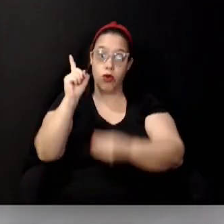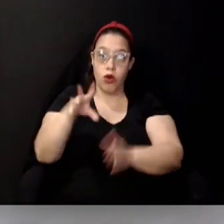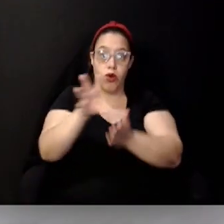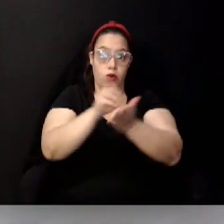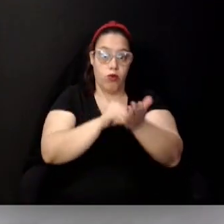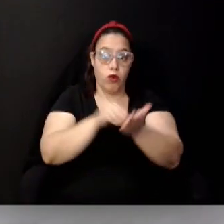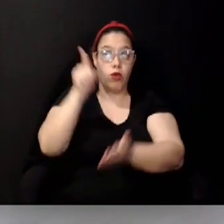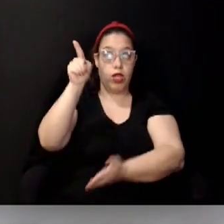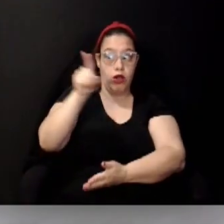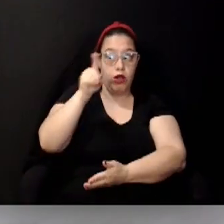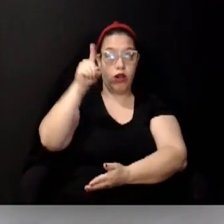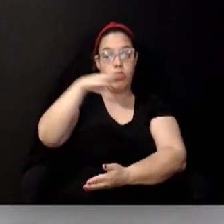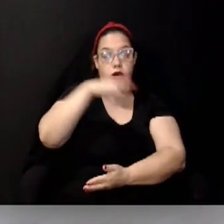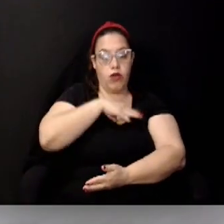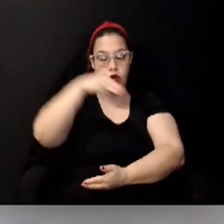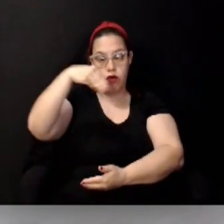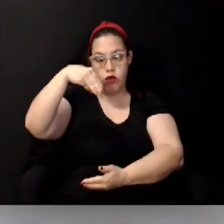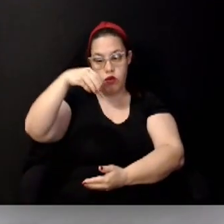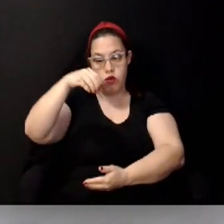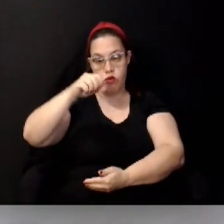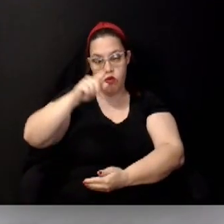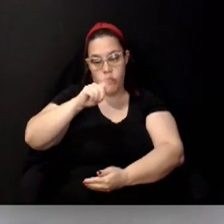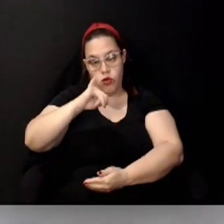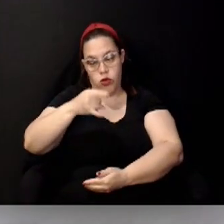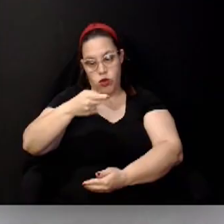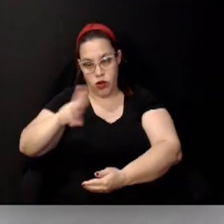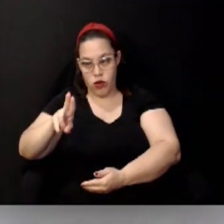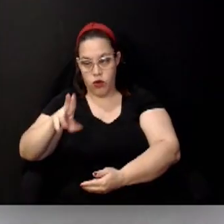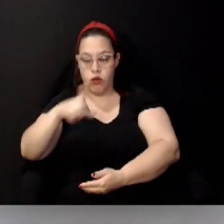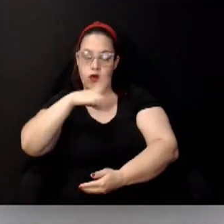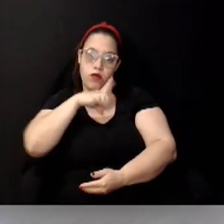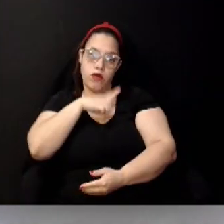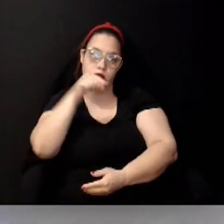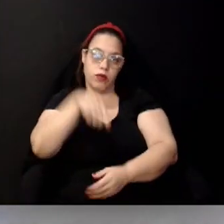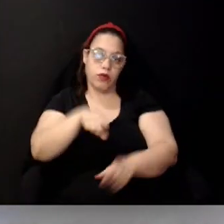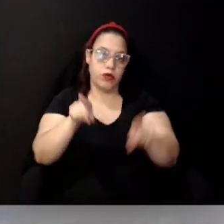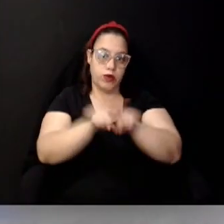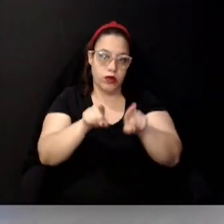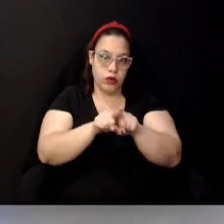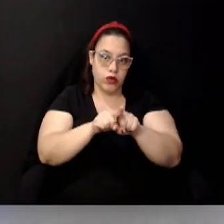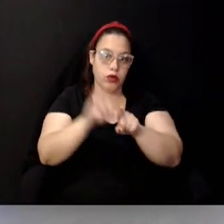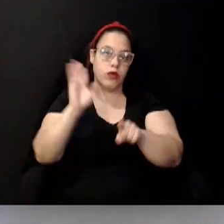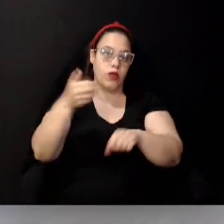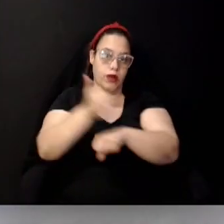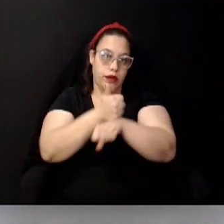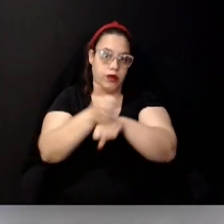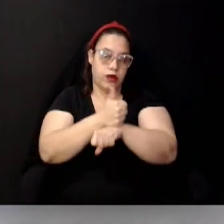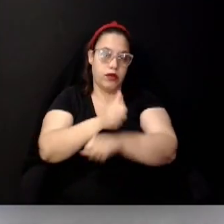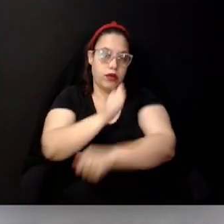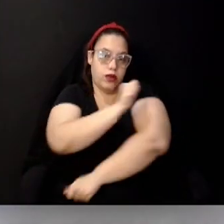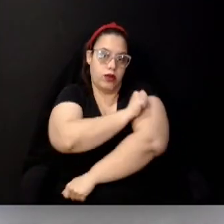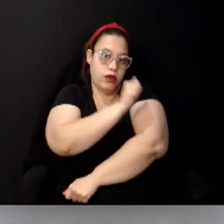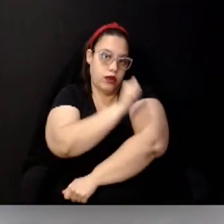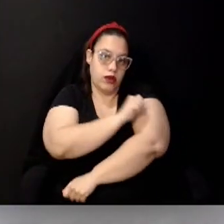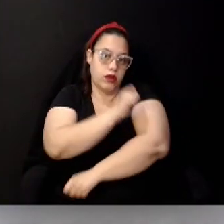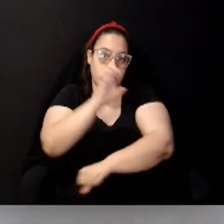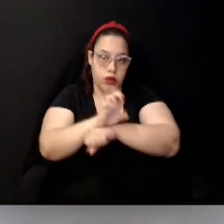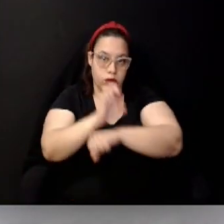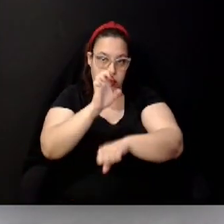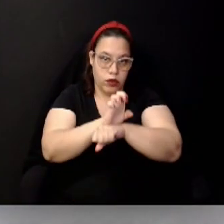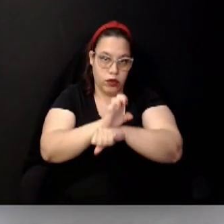na cidade de Mogi Guaçu, provavelmente nós teremos instalado aqui, porque eles já têm farmacêutico, têm os alunos, têm os estagiários, mas sempre